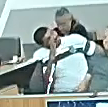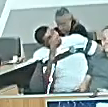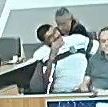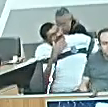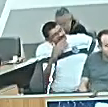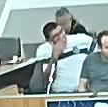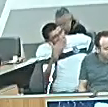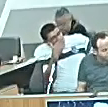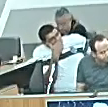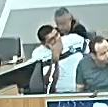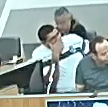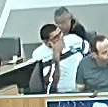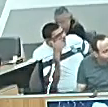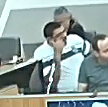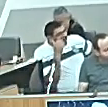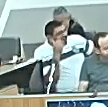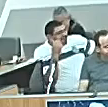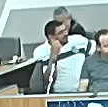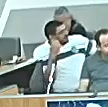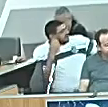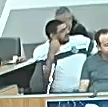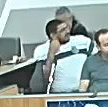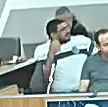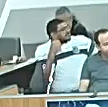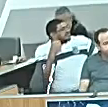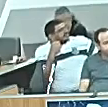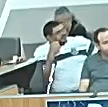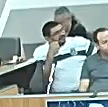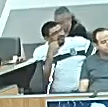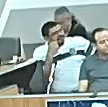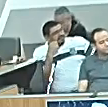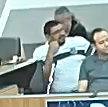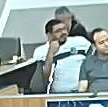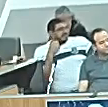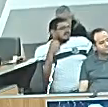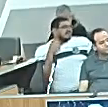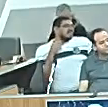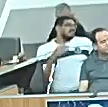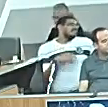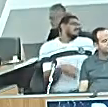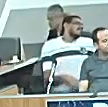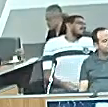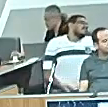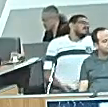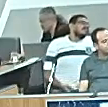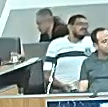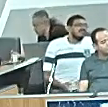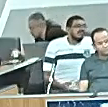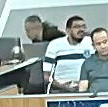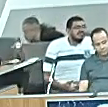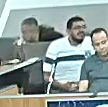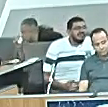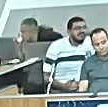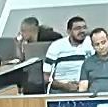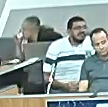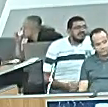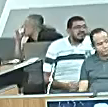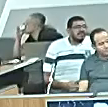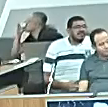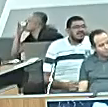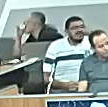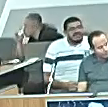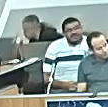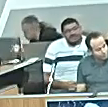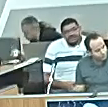no estado de minas gerais e vocês são muito jovens ou do tempo que era polícia civil que guardava